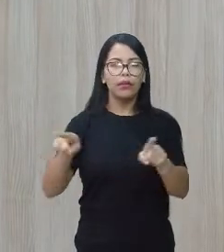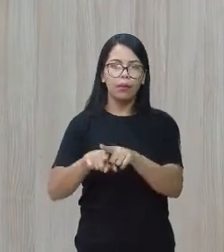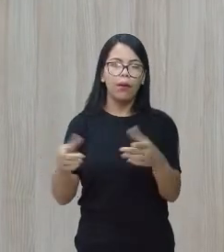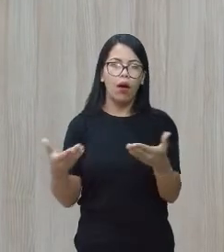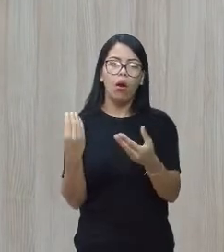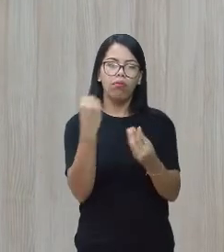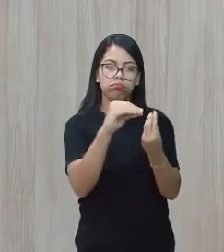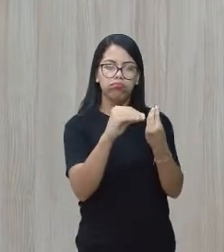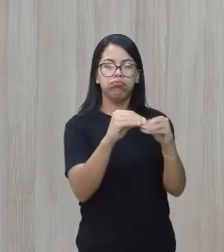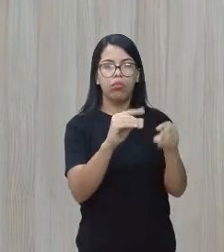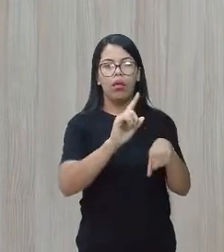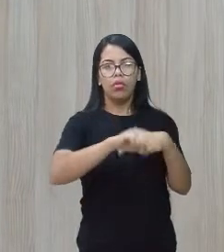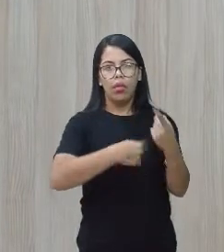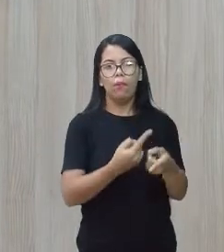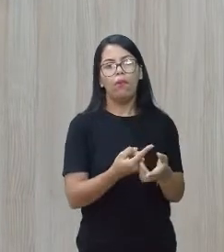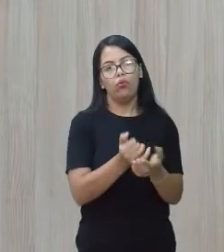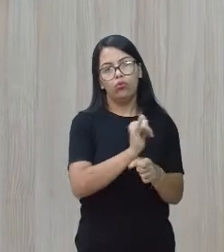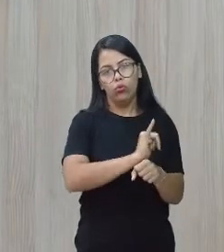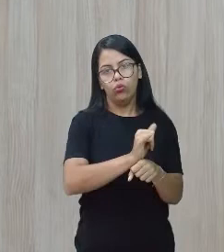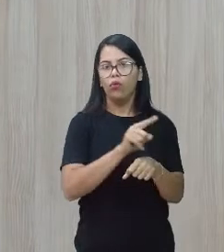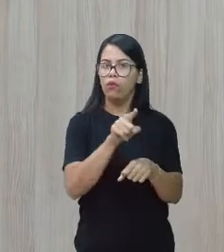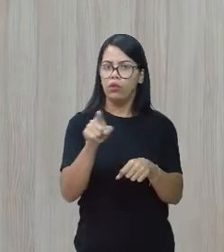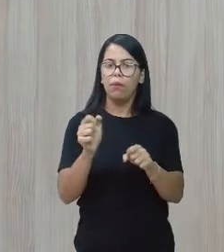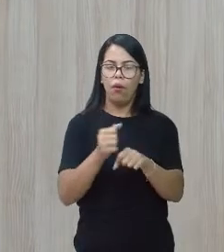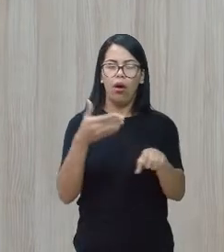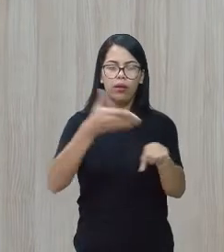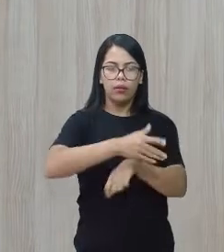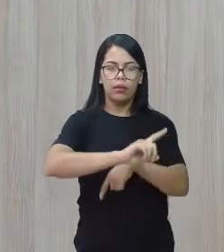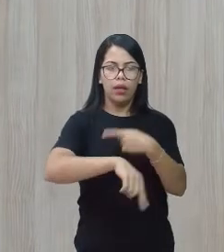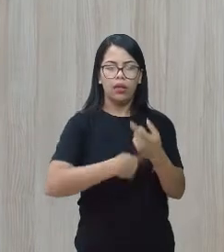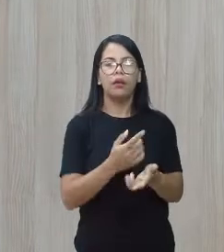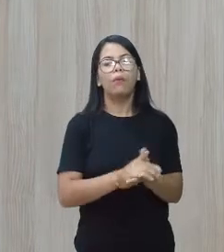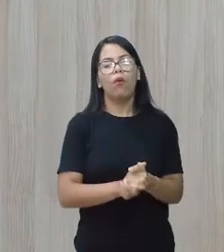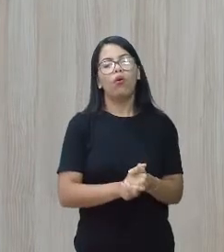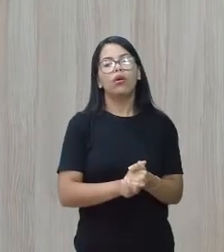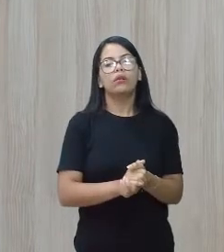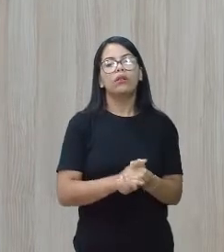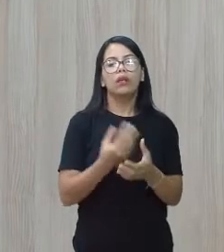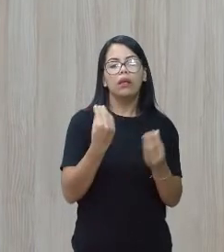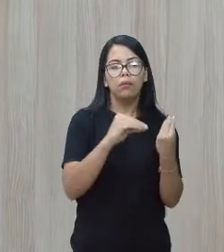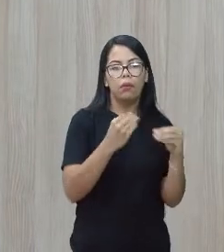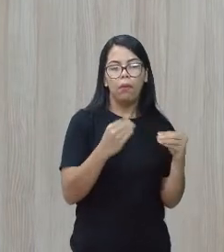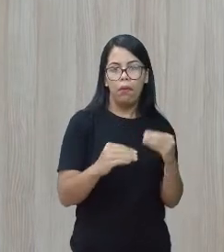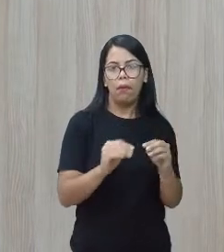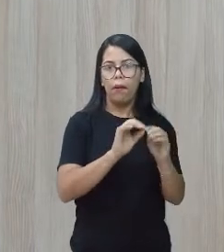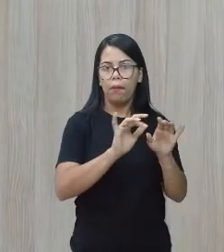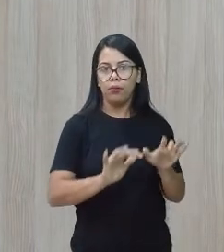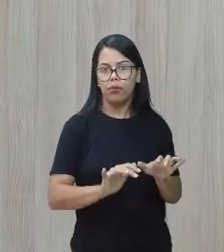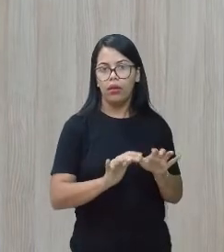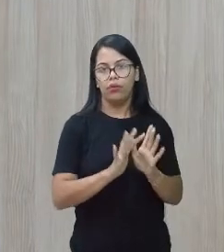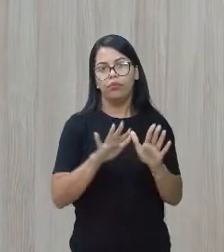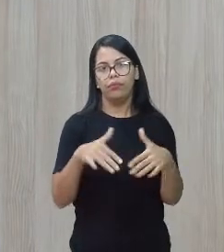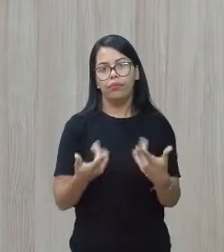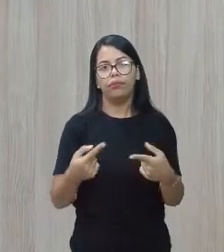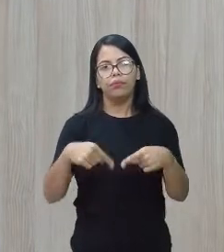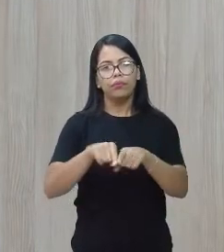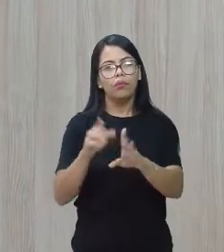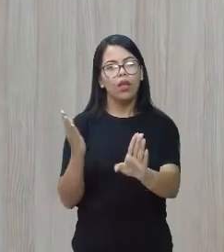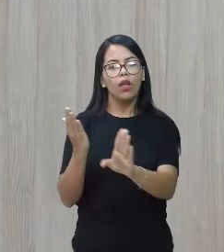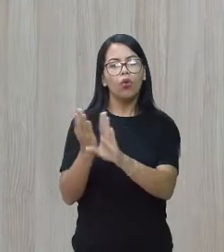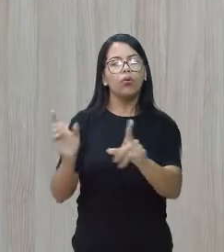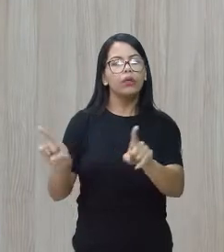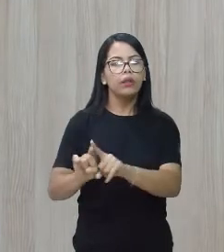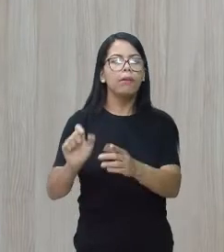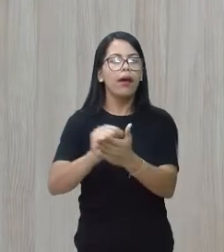pode comentar lá que estamos de olho, tá bom? Envia também essa ficha de exercício que encontra lá na trilha para o seu